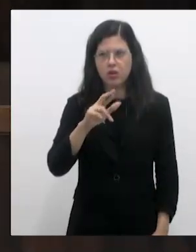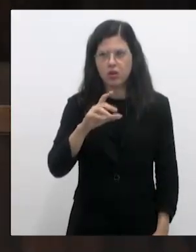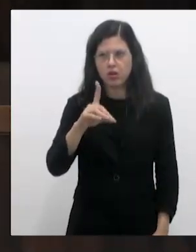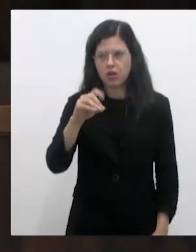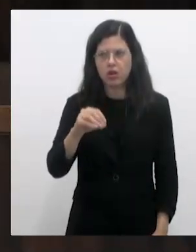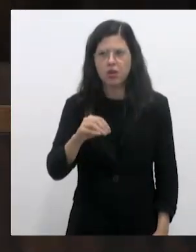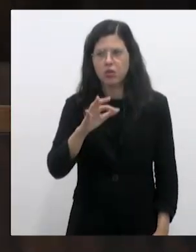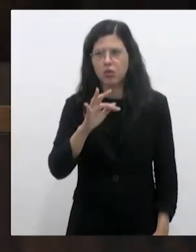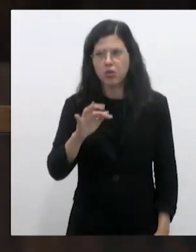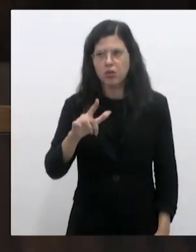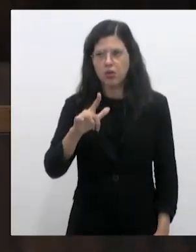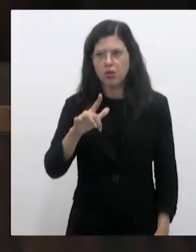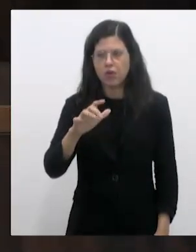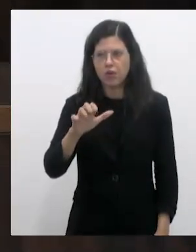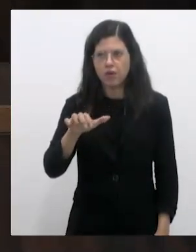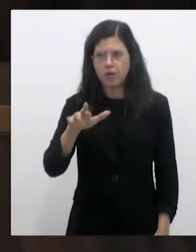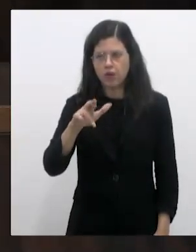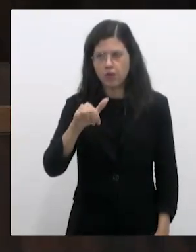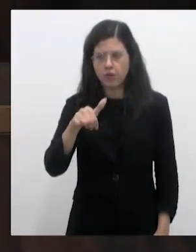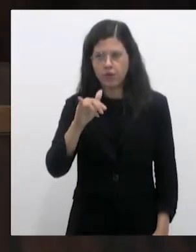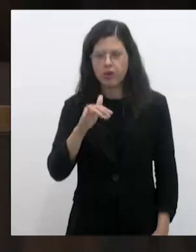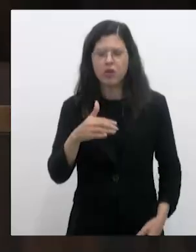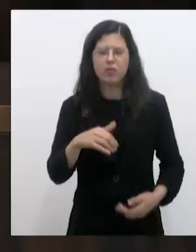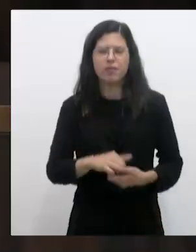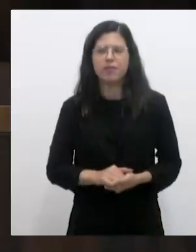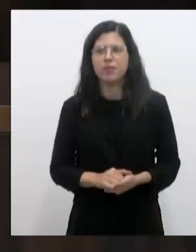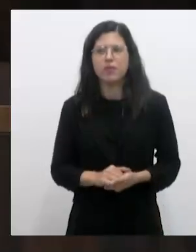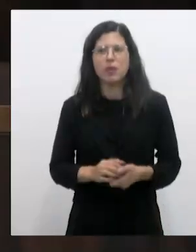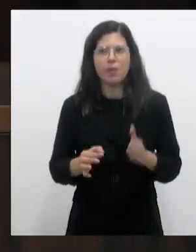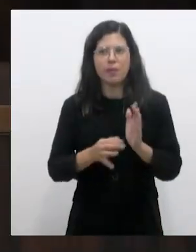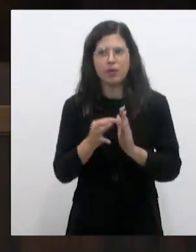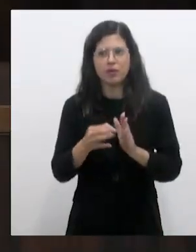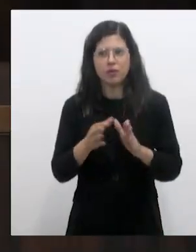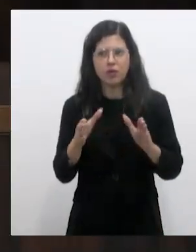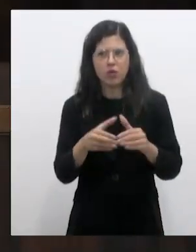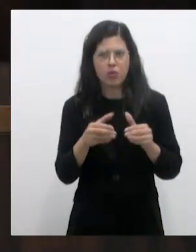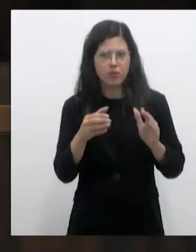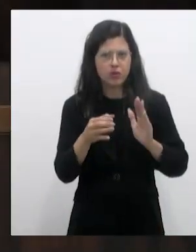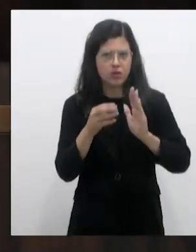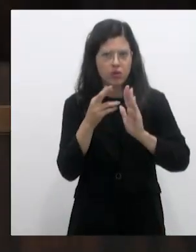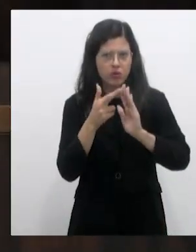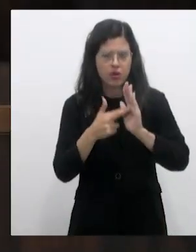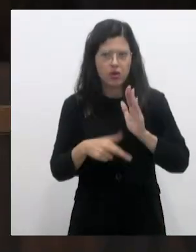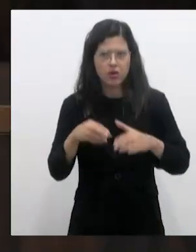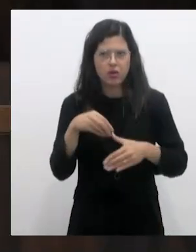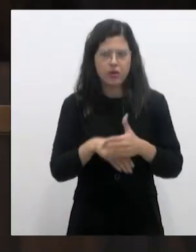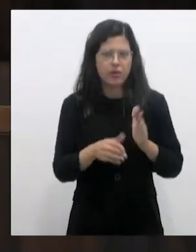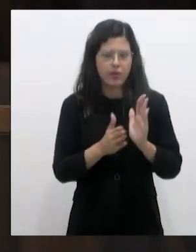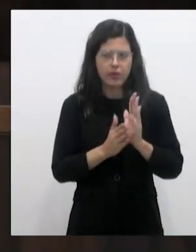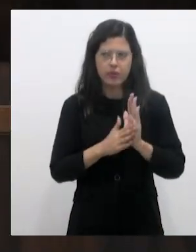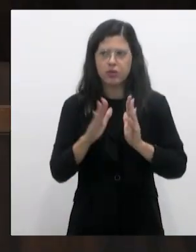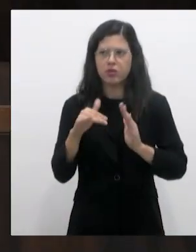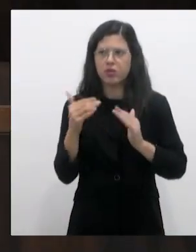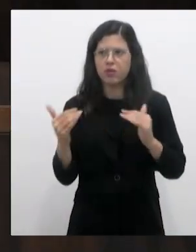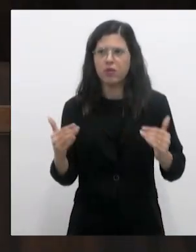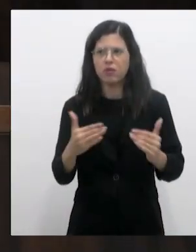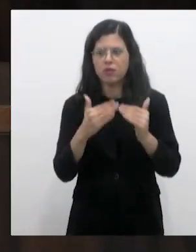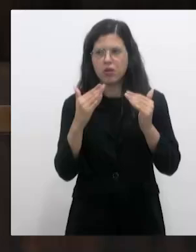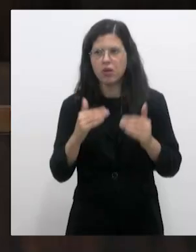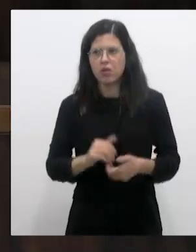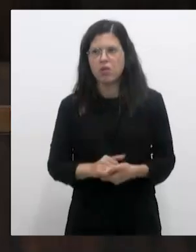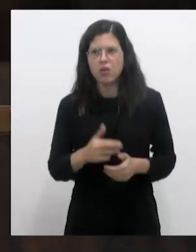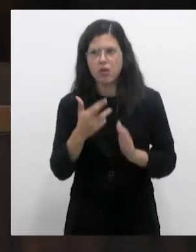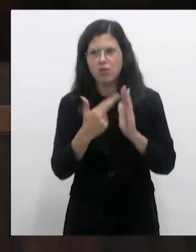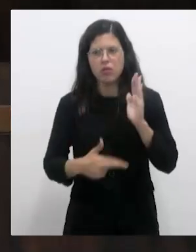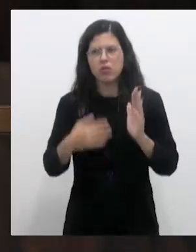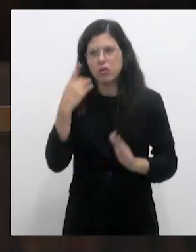Cavalcante de Albuquerque Lacerda. Parecer da Comissão de Normas Internas e Preposições Externas,